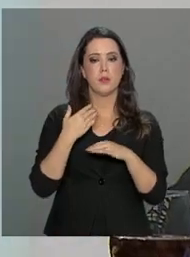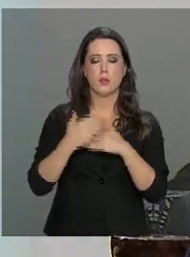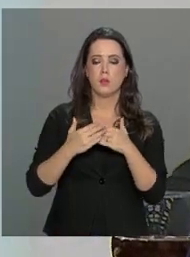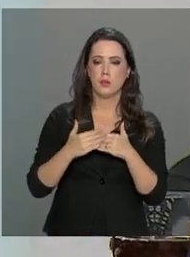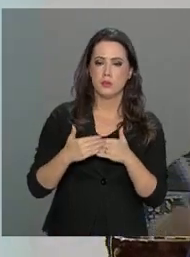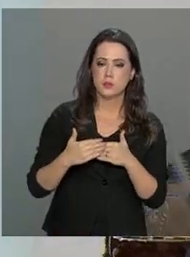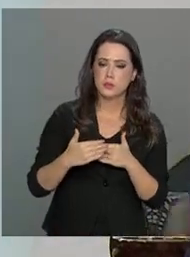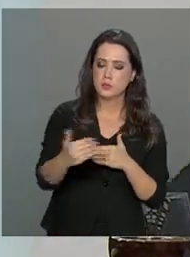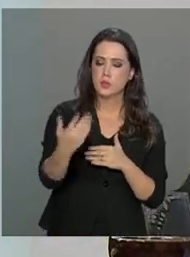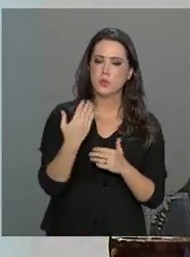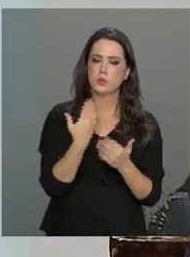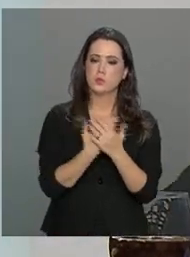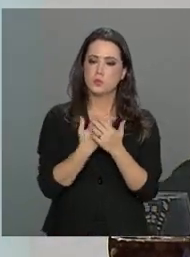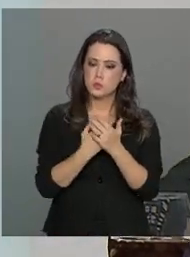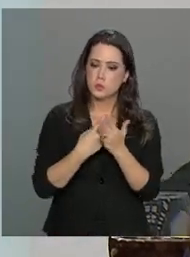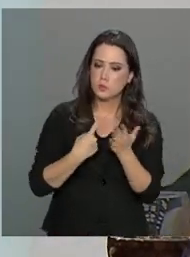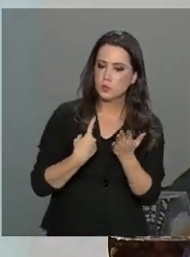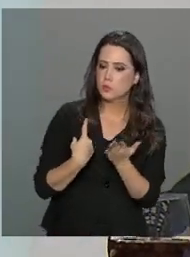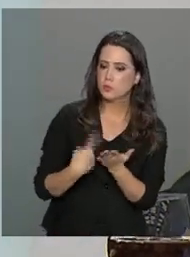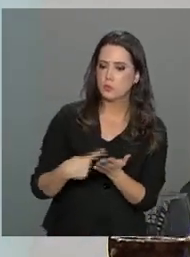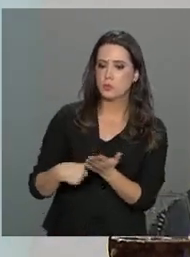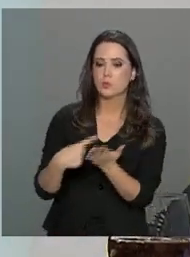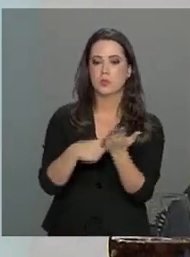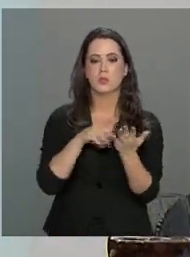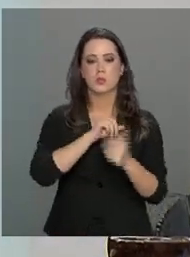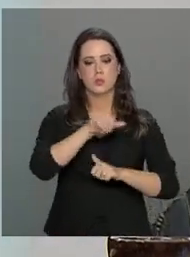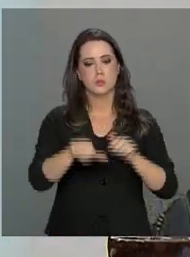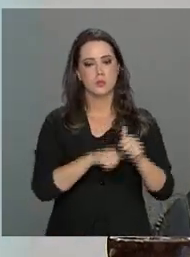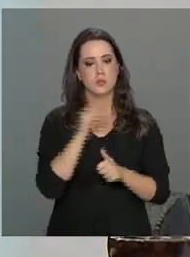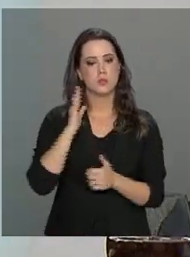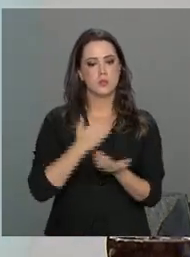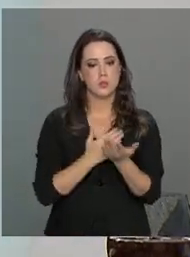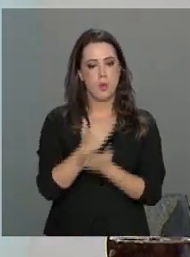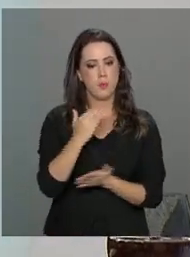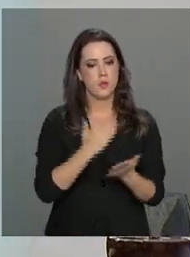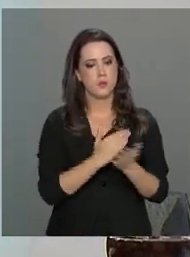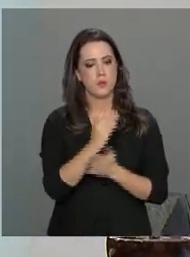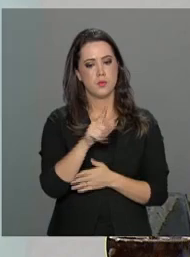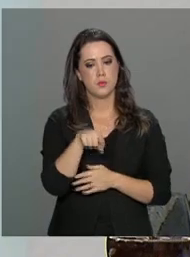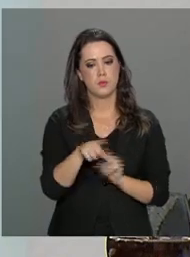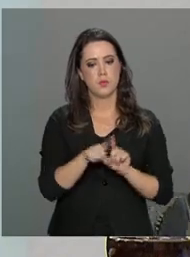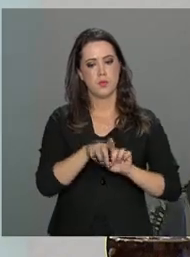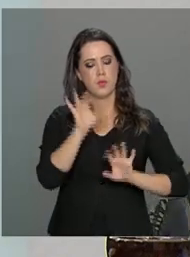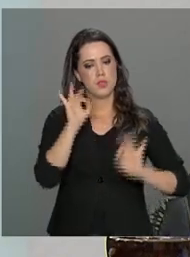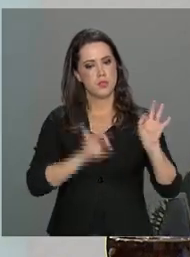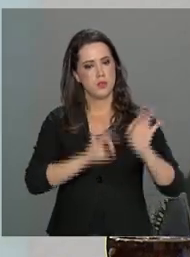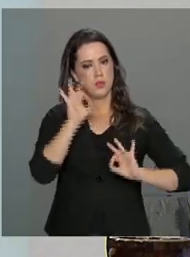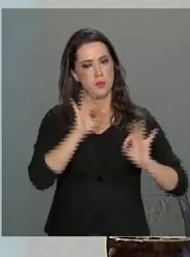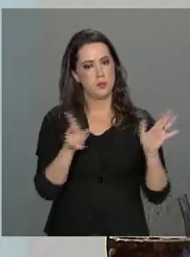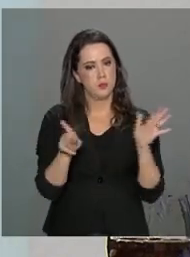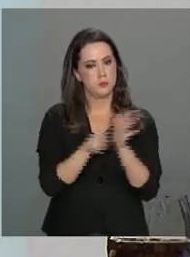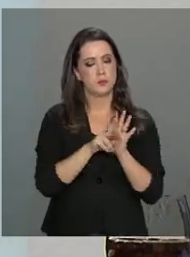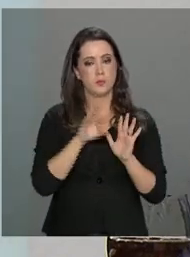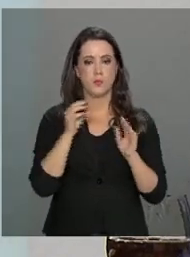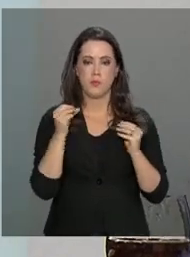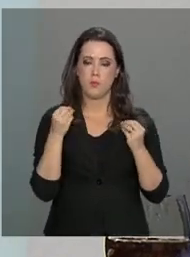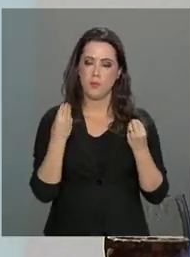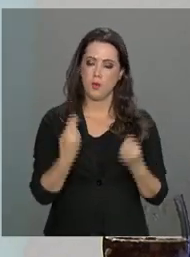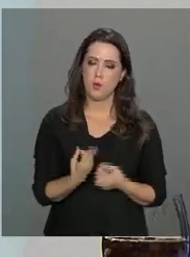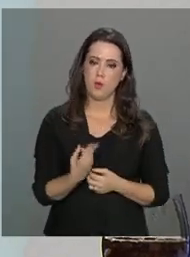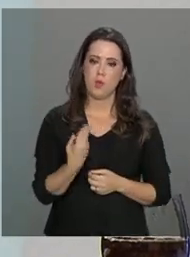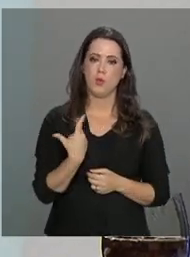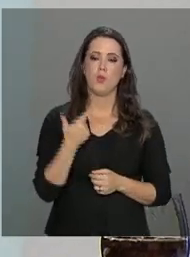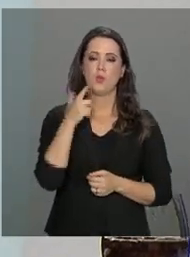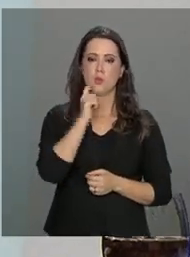na agenda de reformas já empreendidos sejam reformas estruturais sejam reformas e por